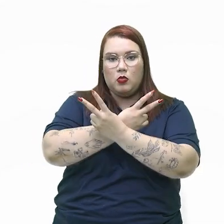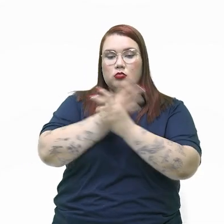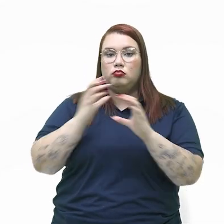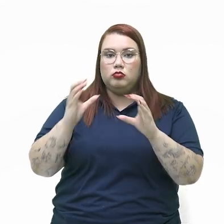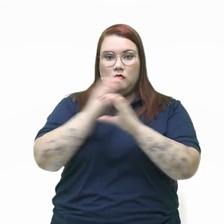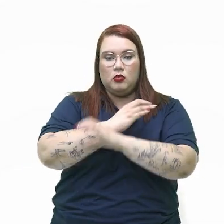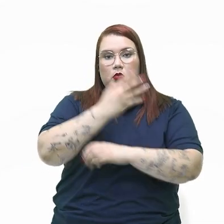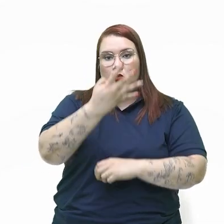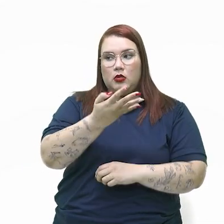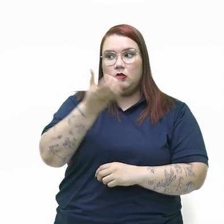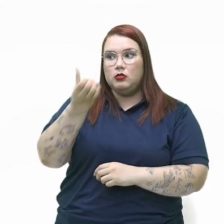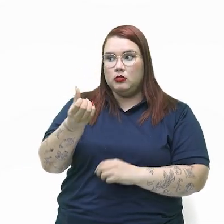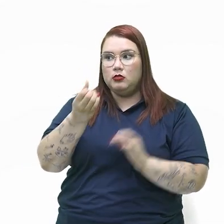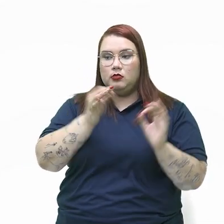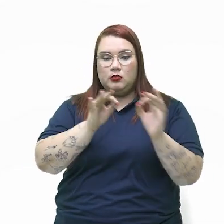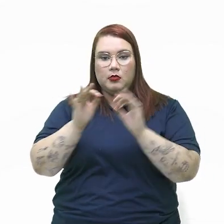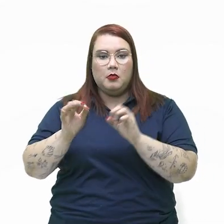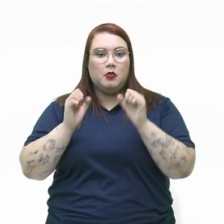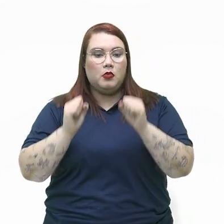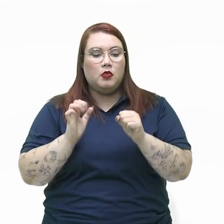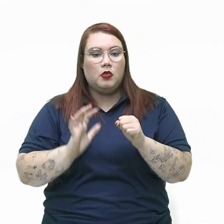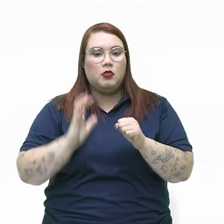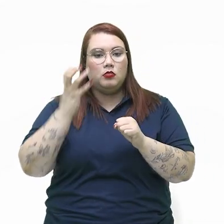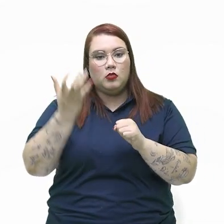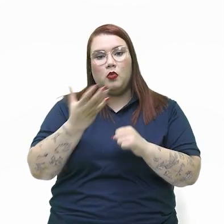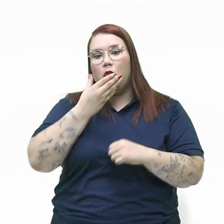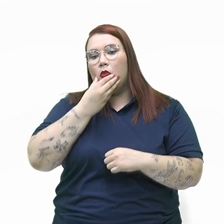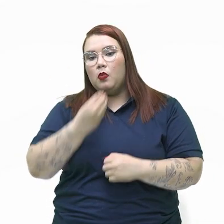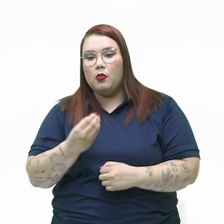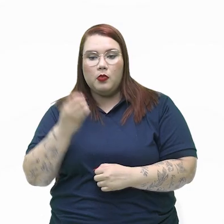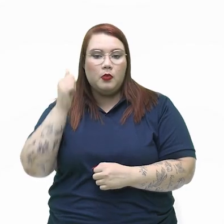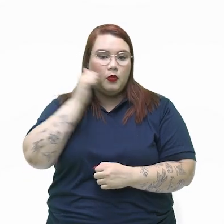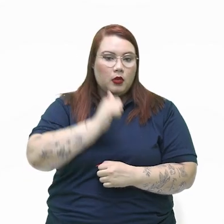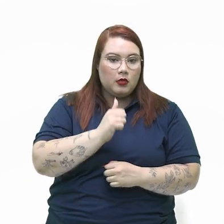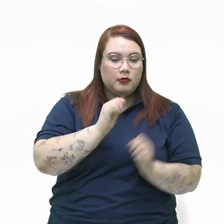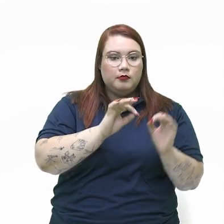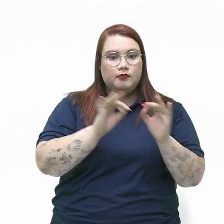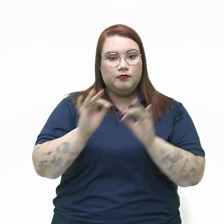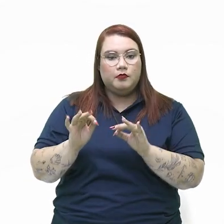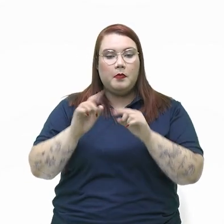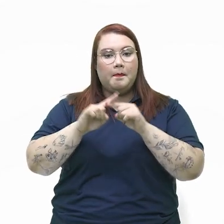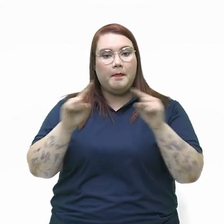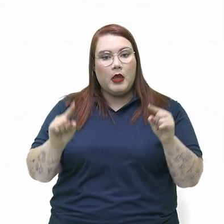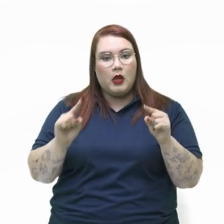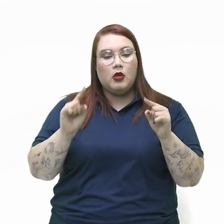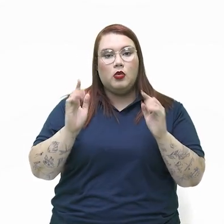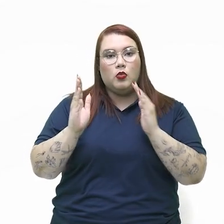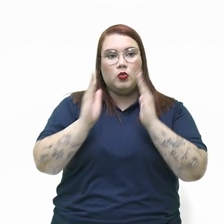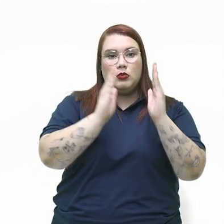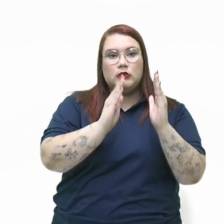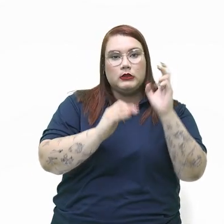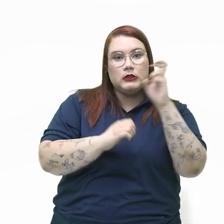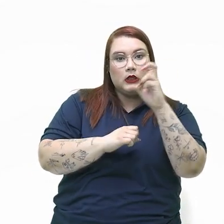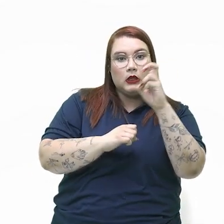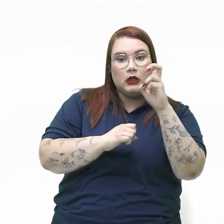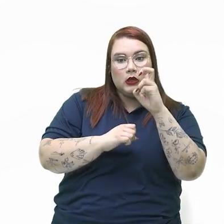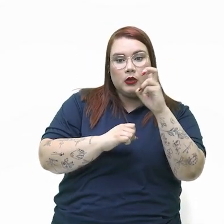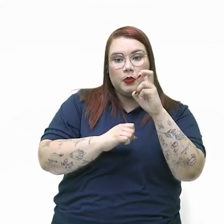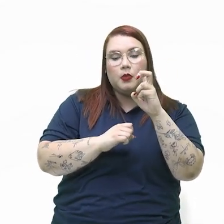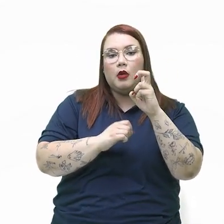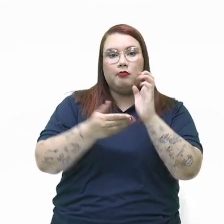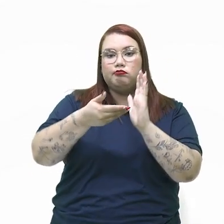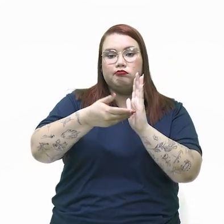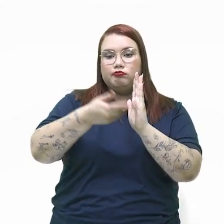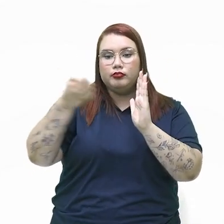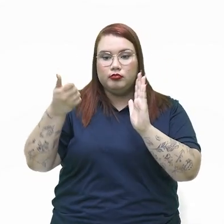total, 46, pode acometer o indivíduo do sexo tanto masculino ou feminino, mas no par